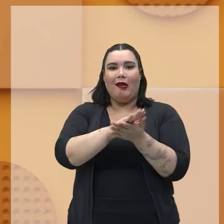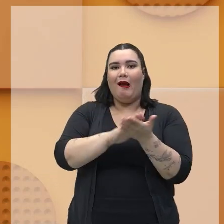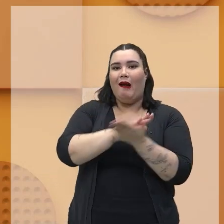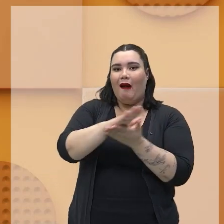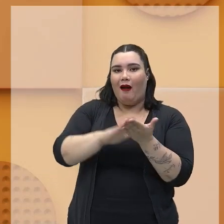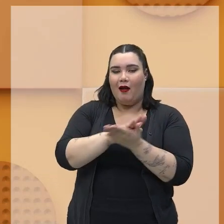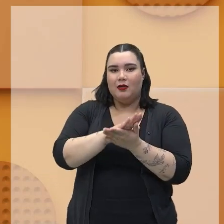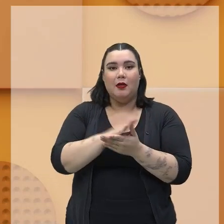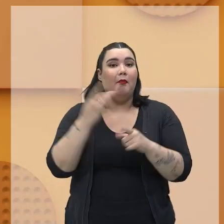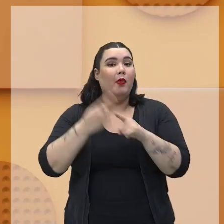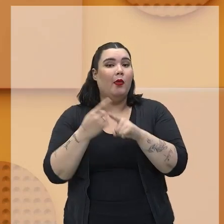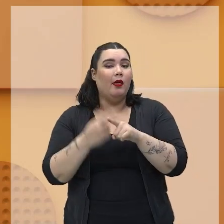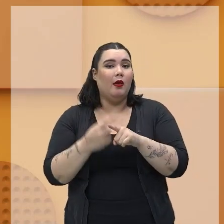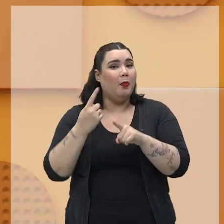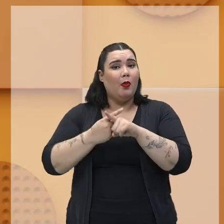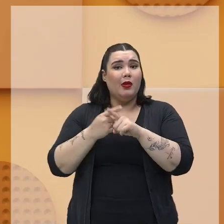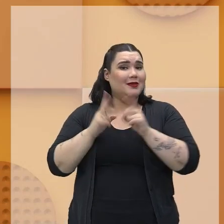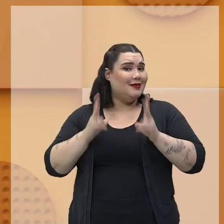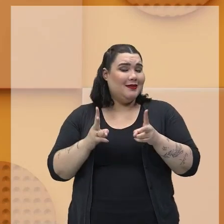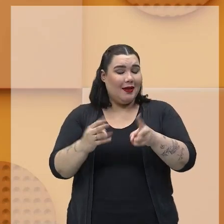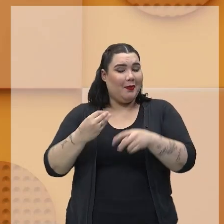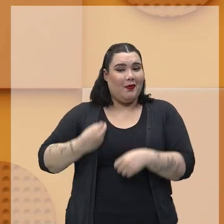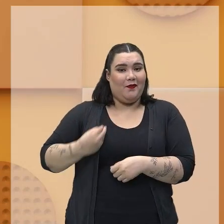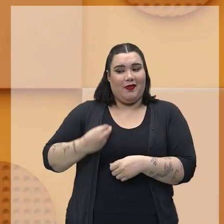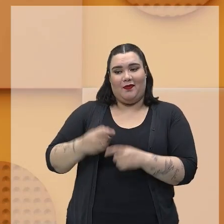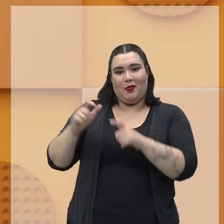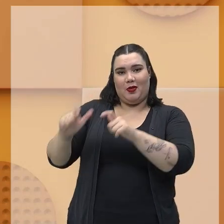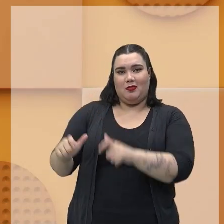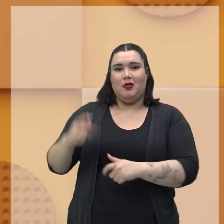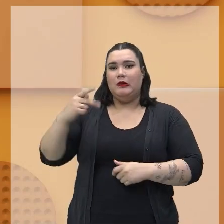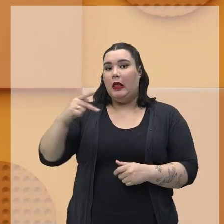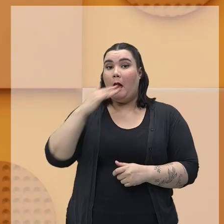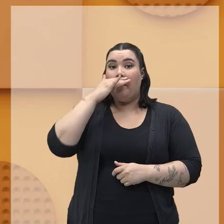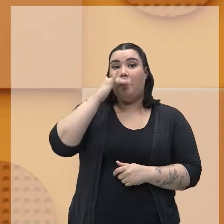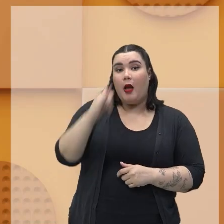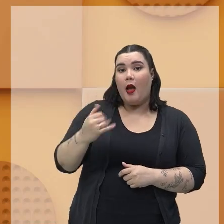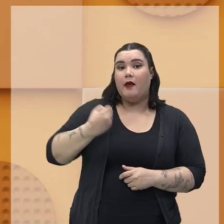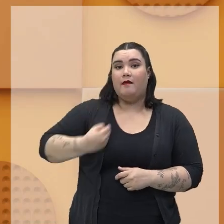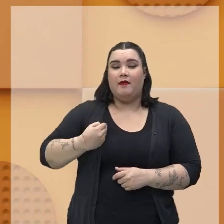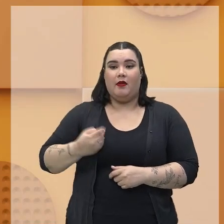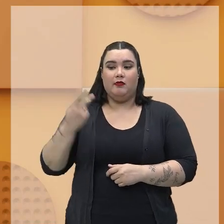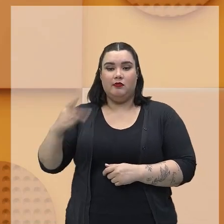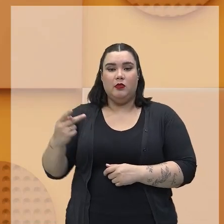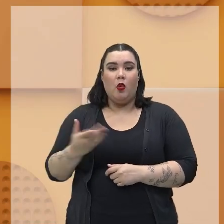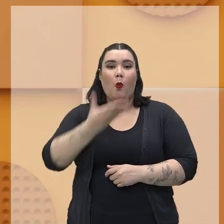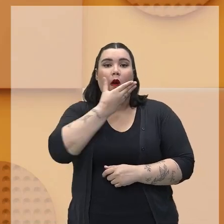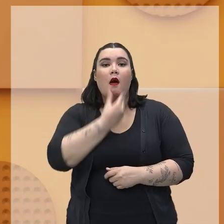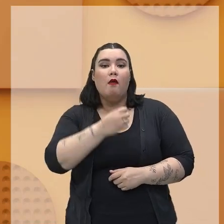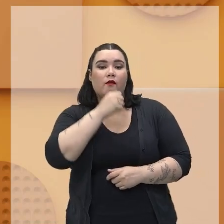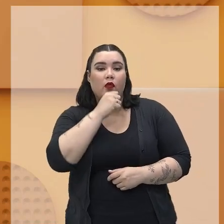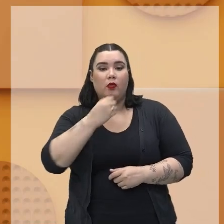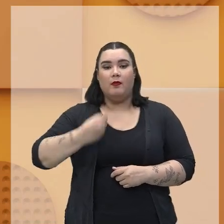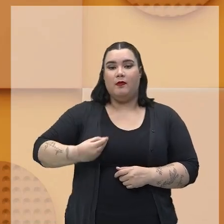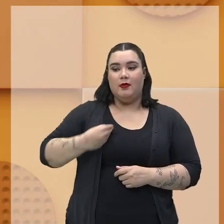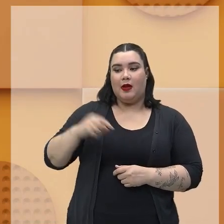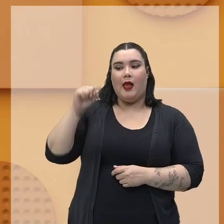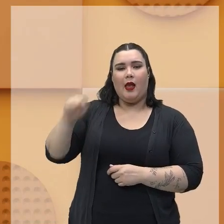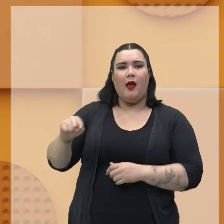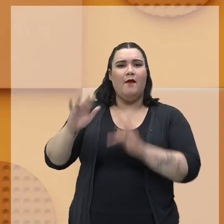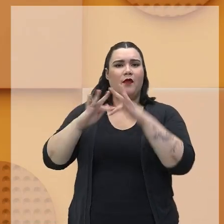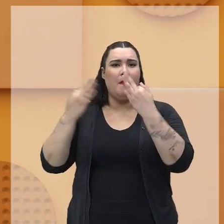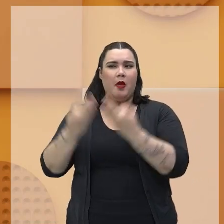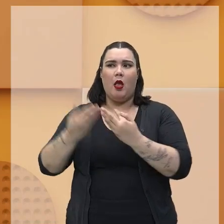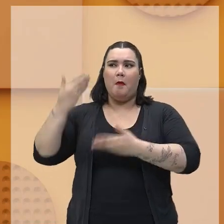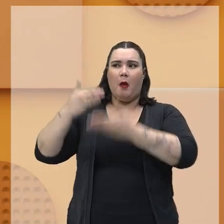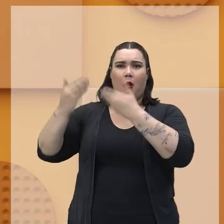professor? Porque sempre viveram ali. Porque o seu pai viveu ali, porque o seu avô viveu ali, porque o seu bisavô viveu